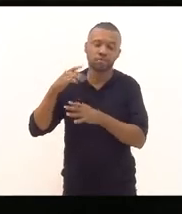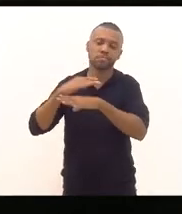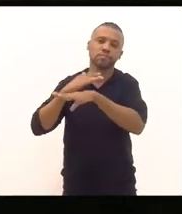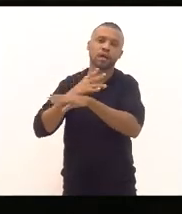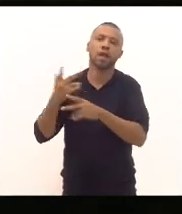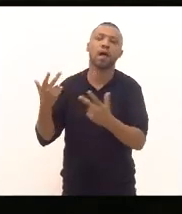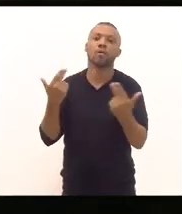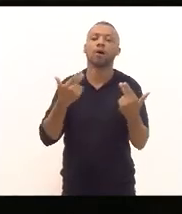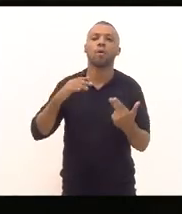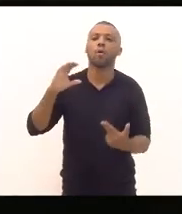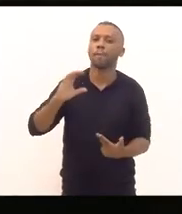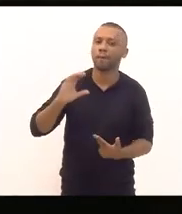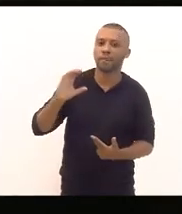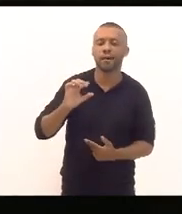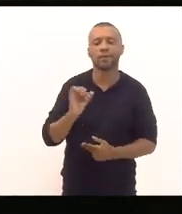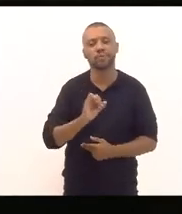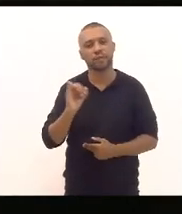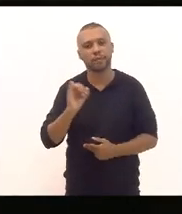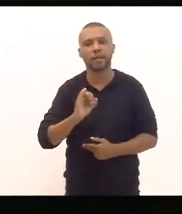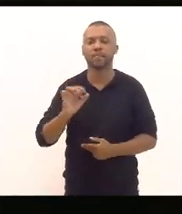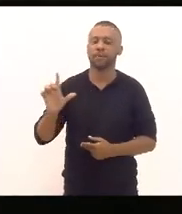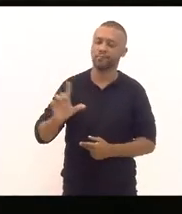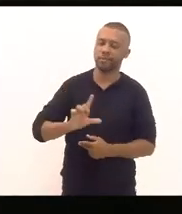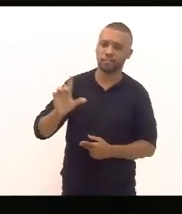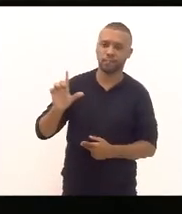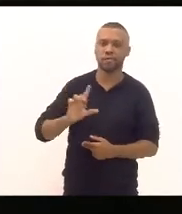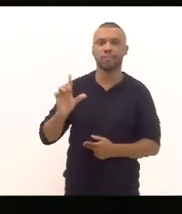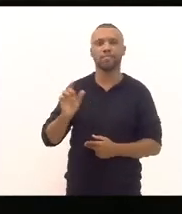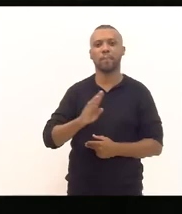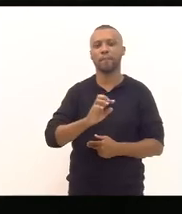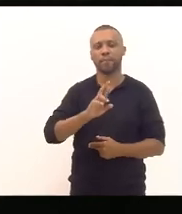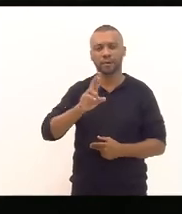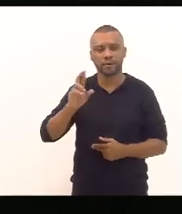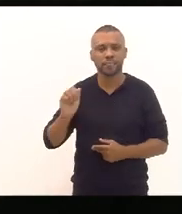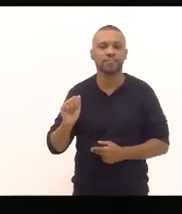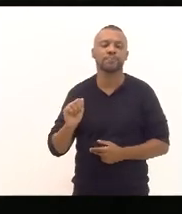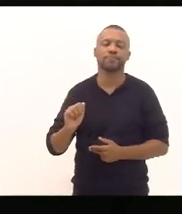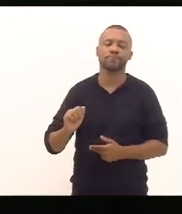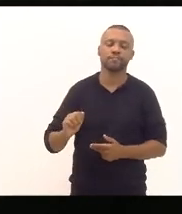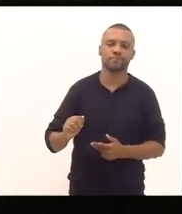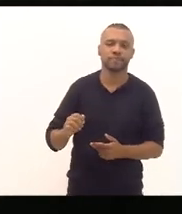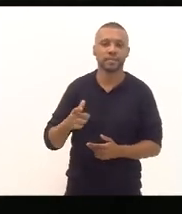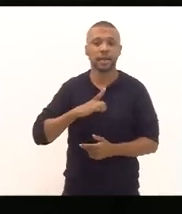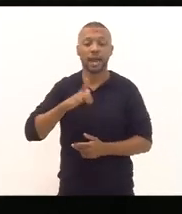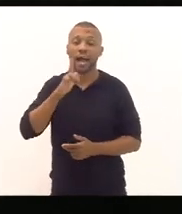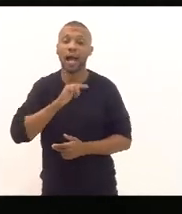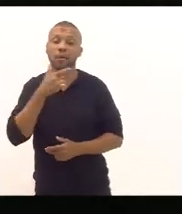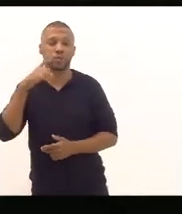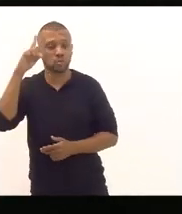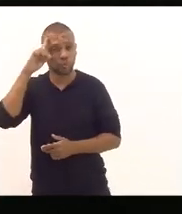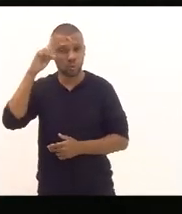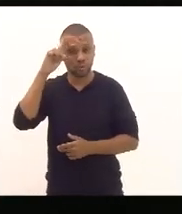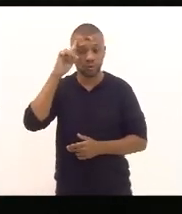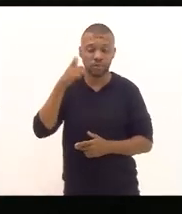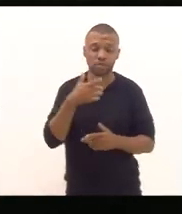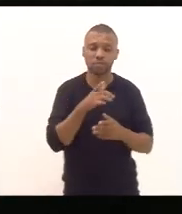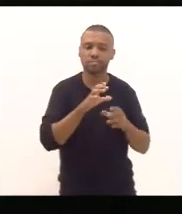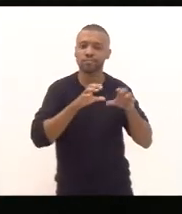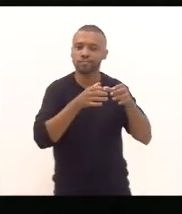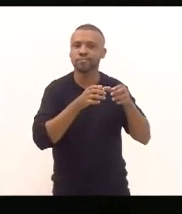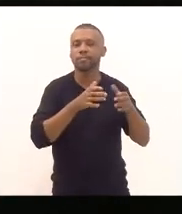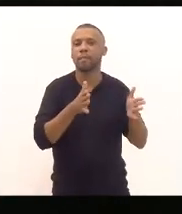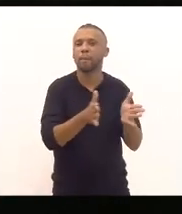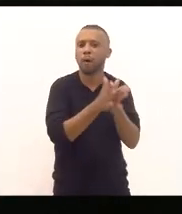tem Copacabana Ipanema Leblon Barra da Tijuca tem água na torneira todos os dias e as comunidades de baixa renda Tia Jô